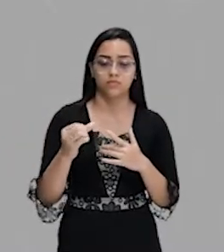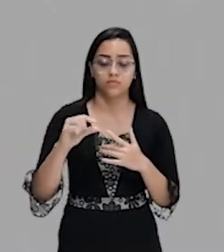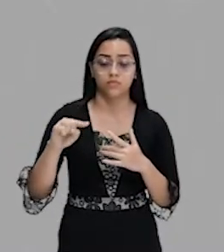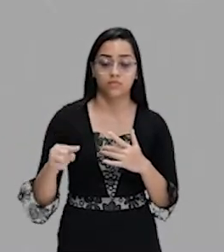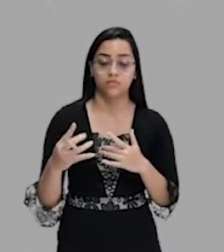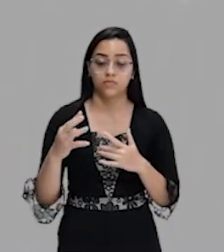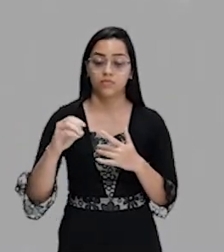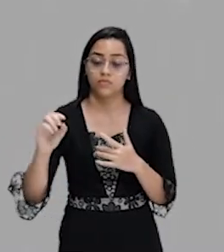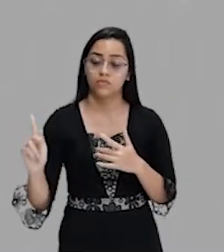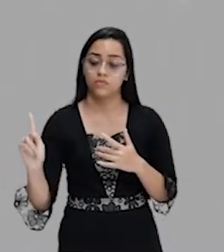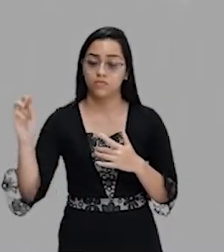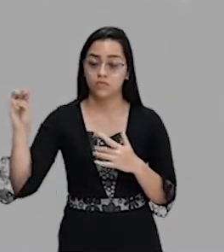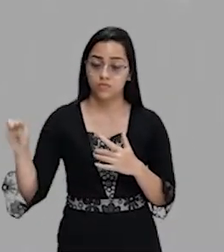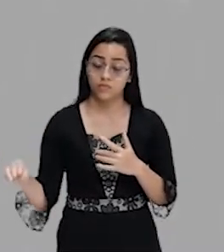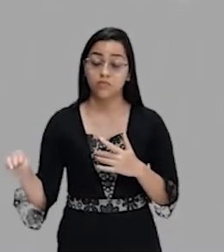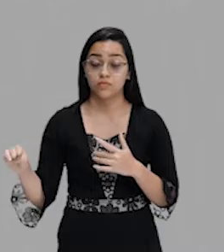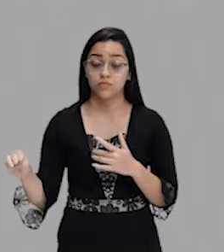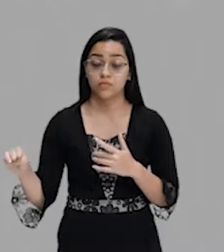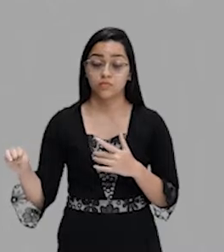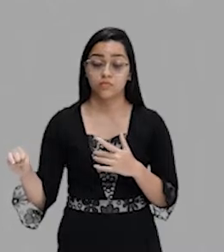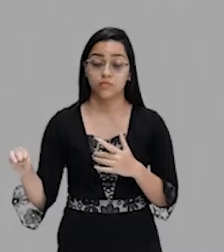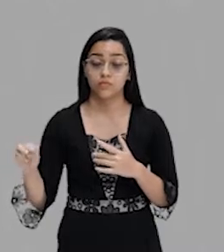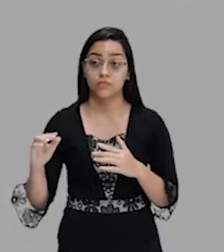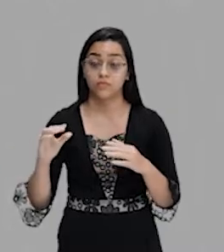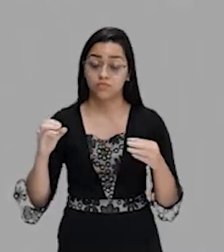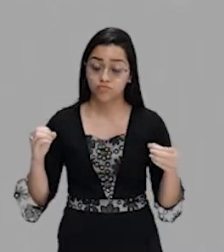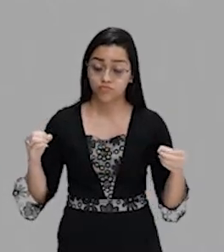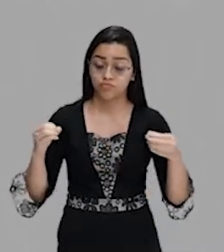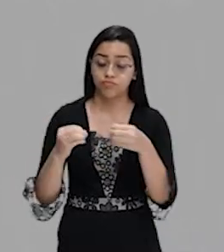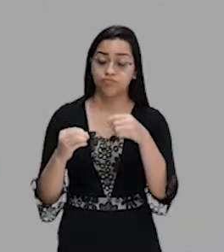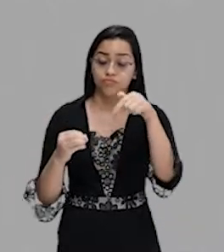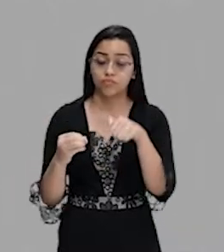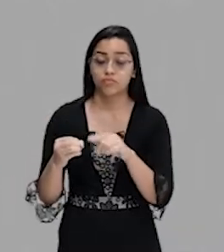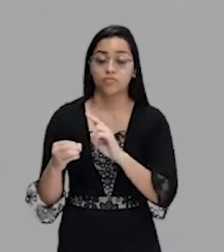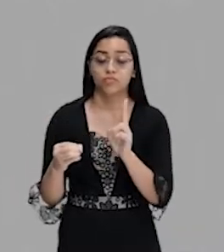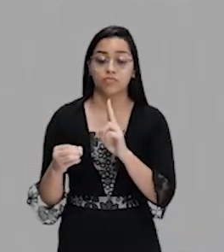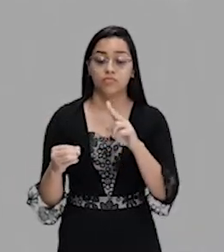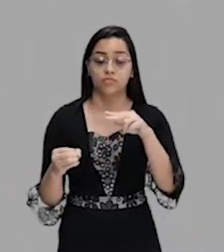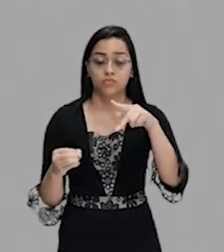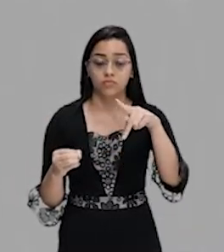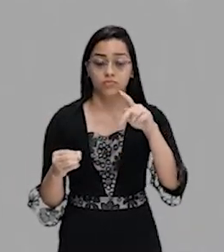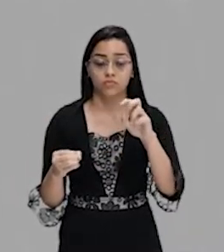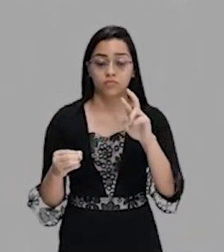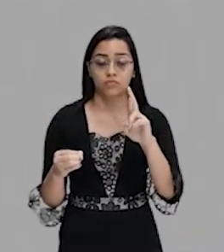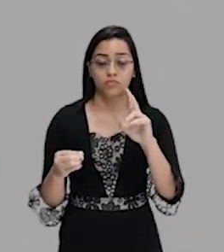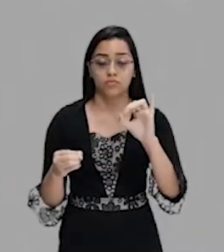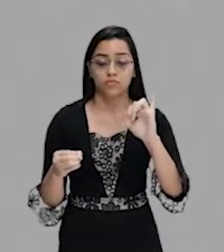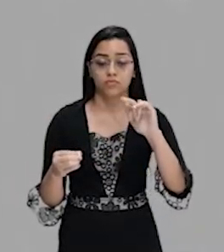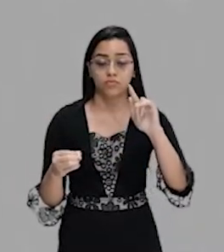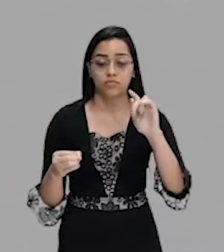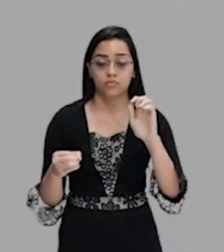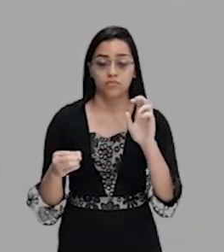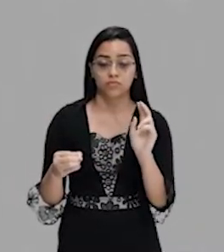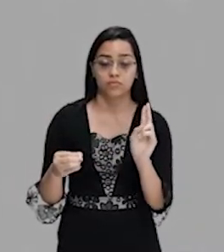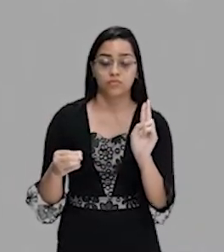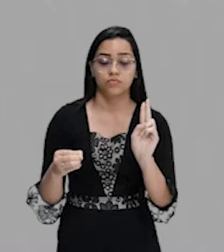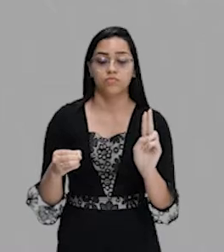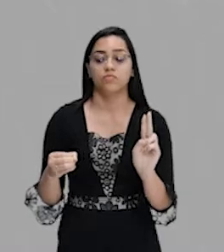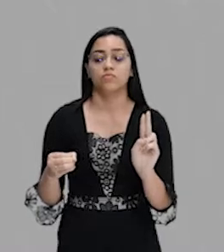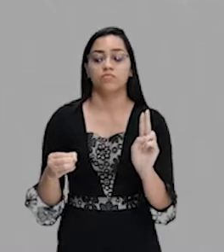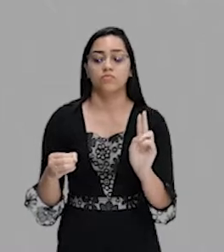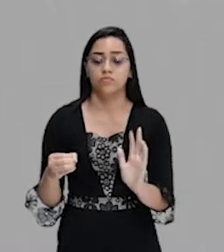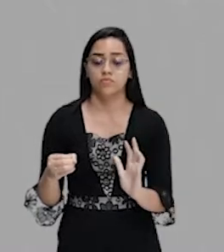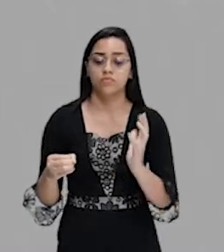406.400 quilômetros, certo? E o ponto em que ela está mais próxima é o que nós chamamos de perigeu, certo? O perigeu